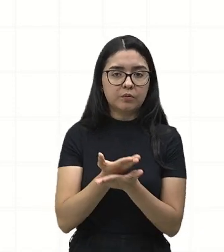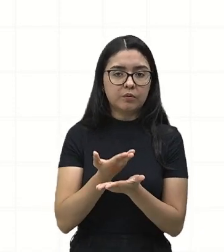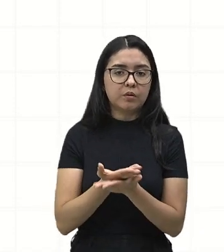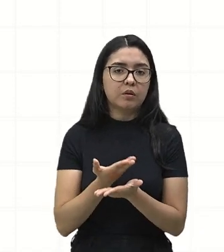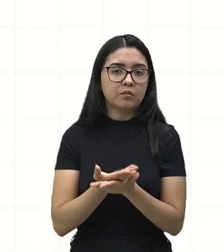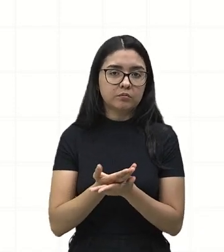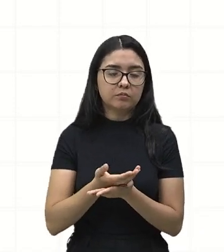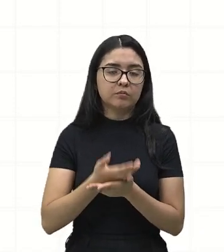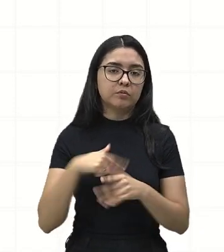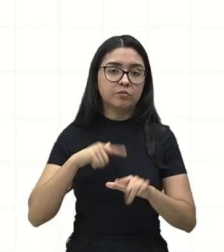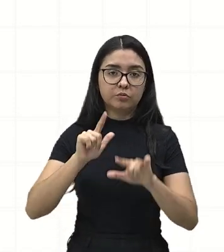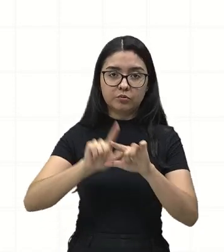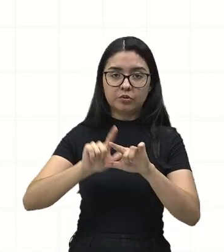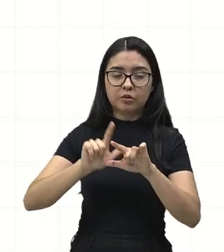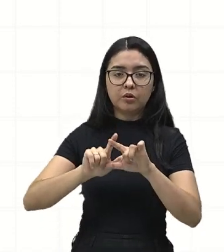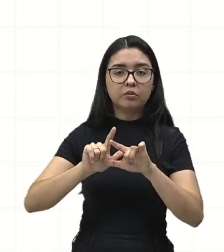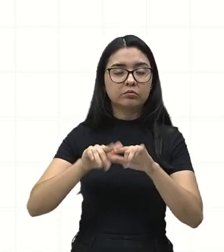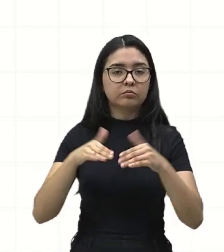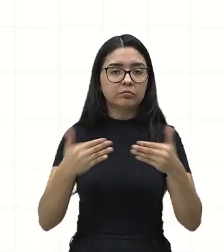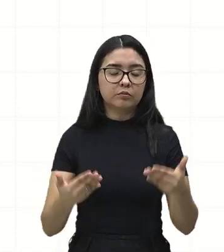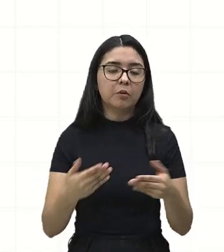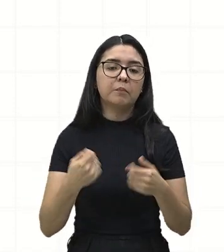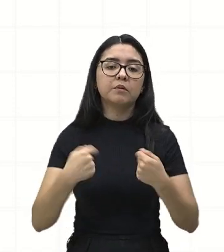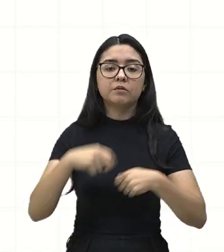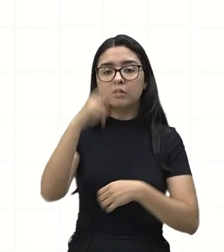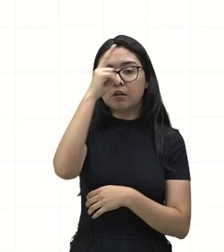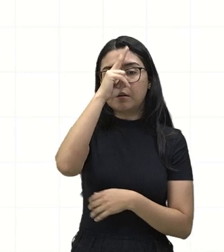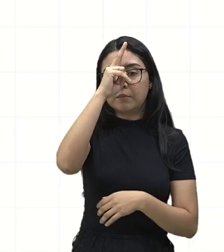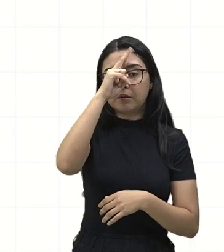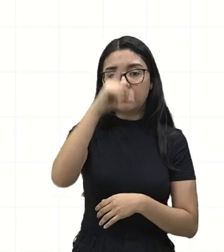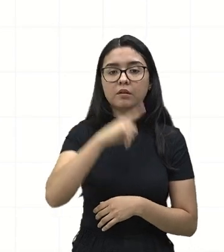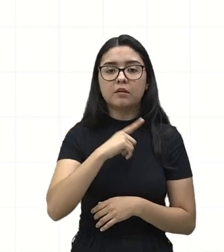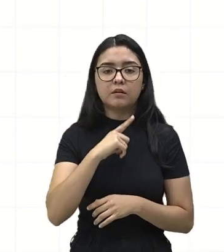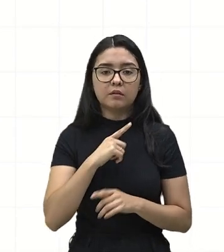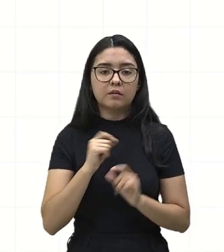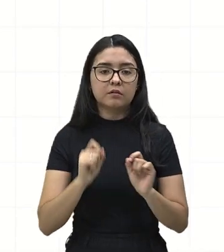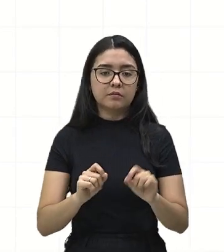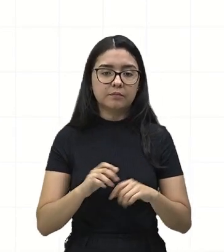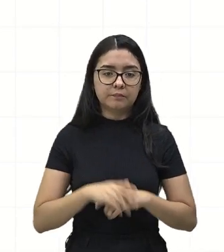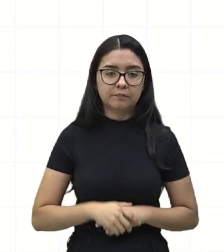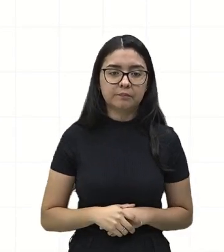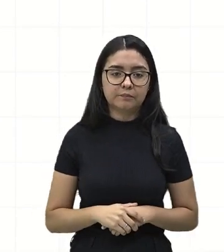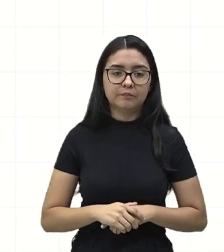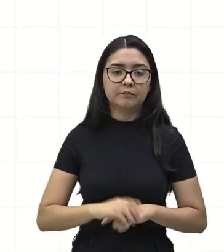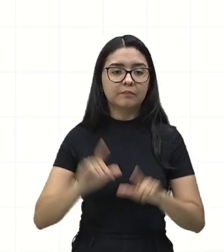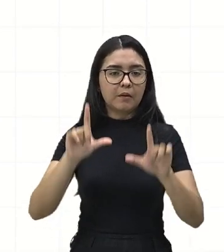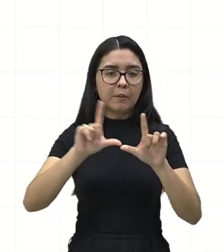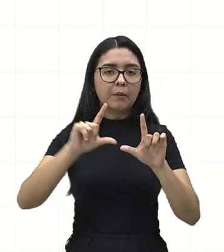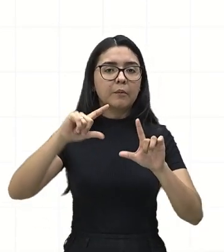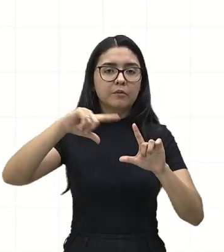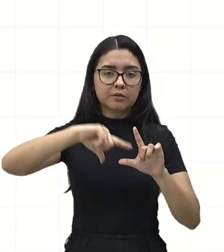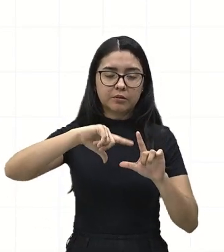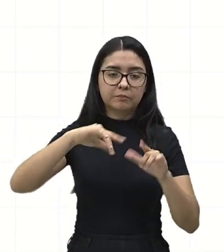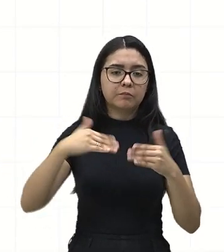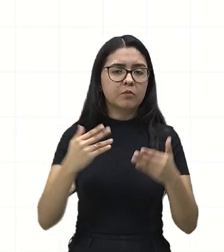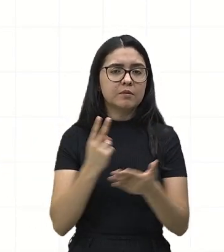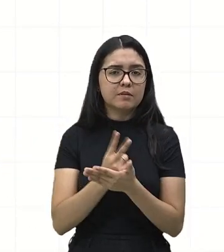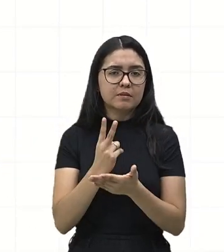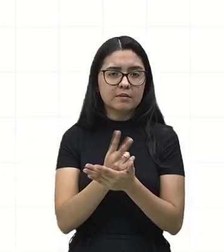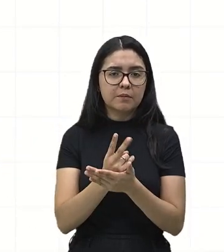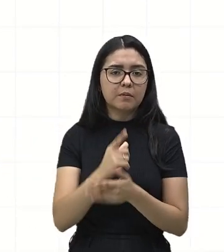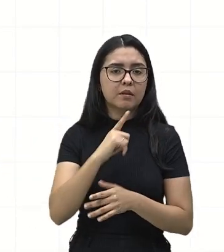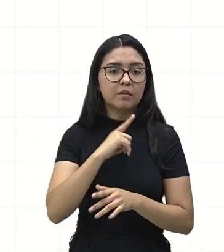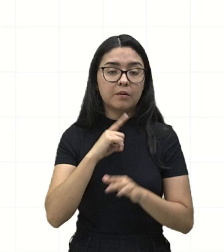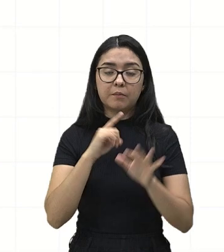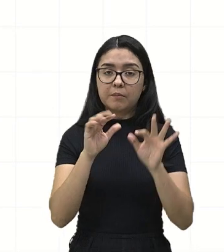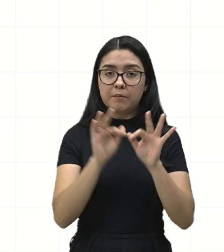triângulos, tá bom? E aí eu não posso esquecer que vai existir essa proporção. Toda vez que eu tenho uma